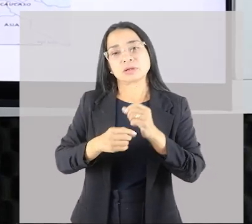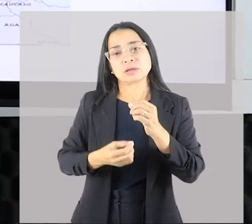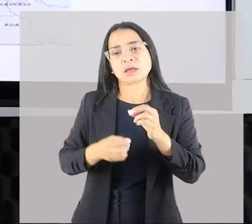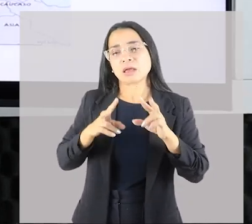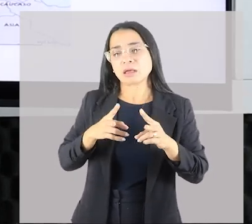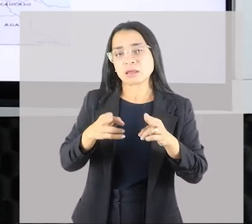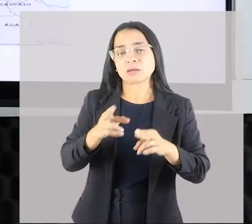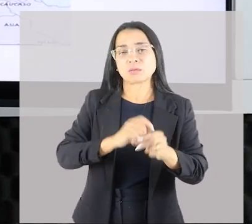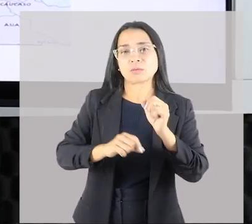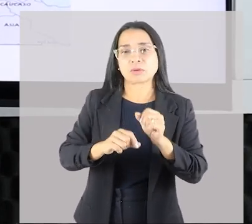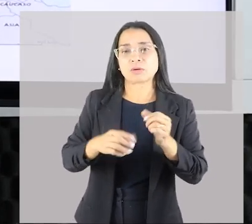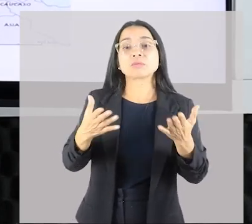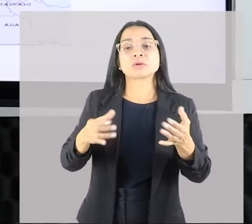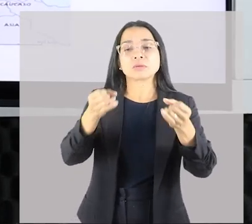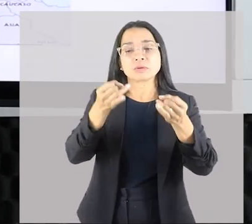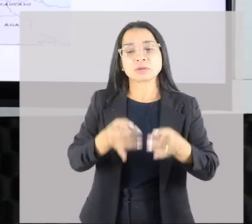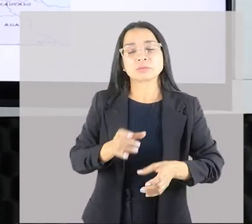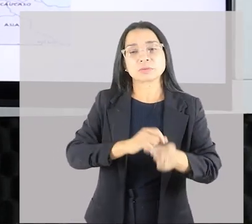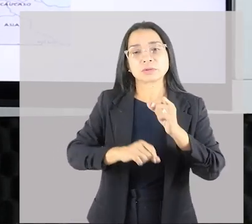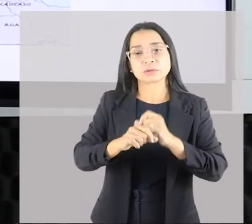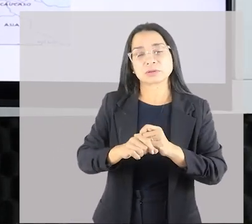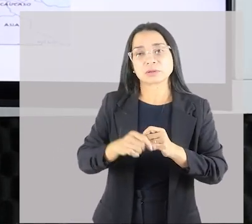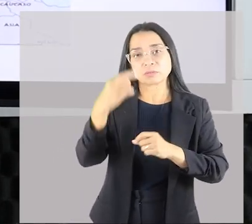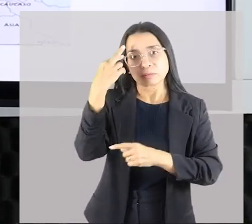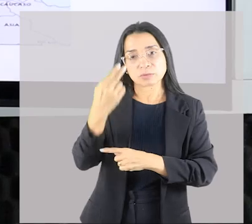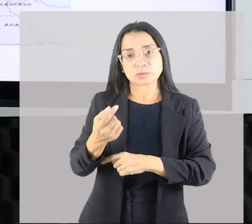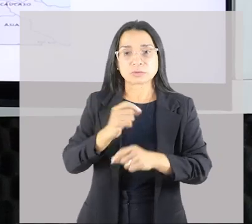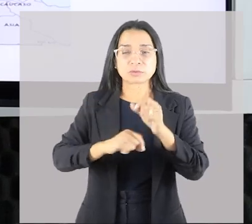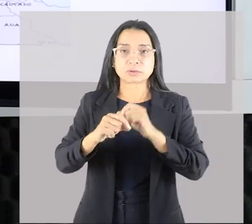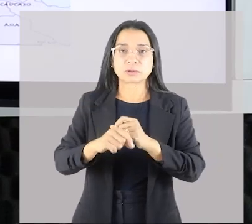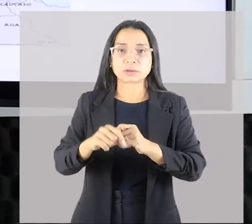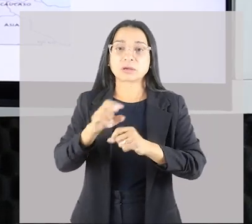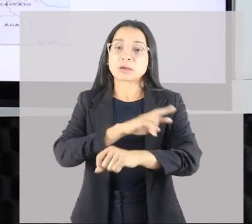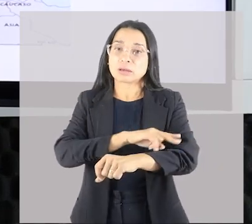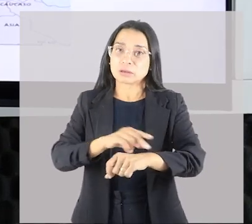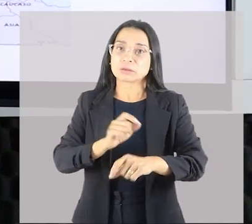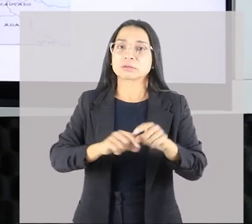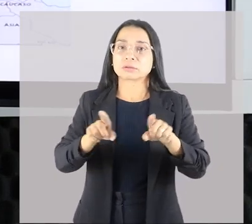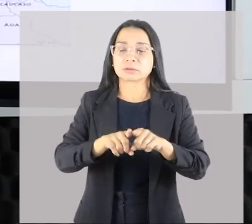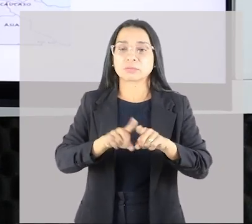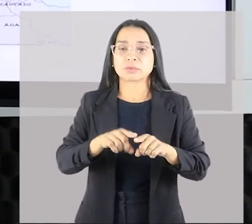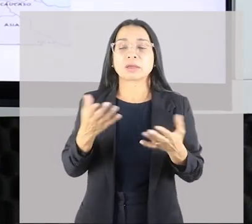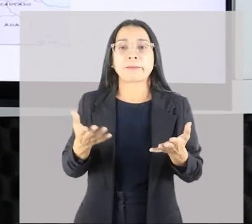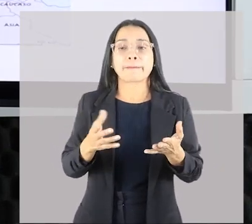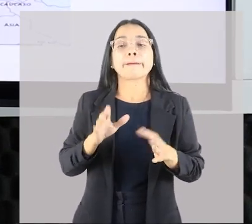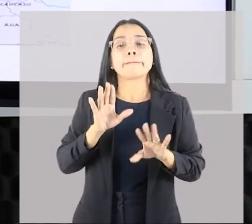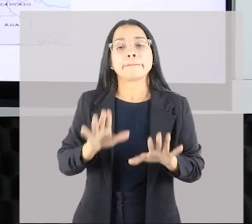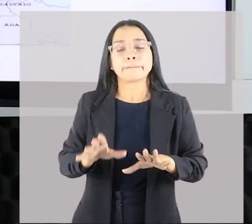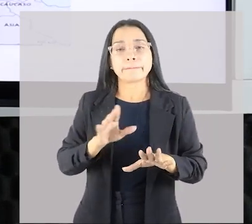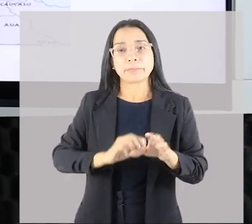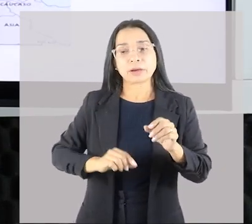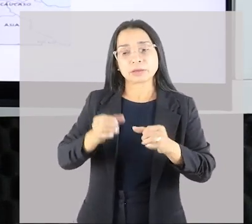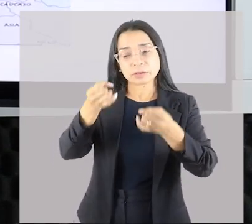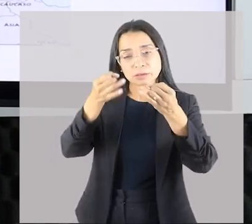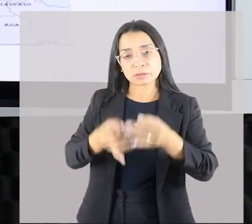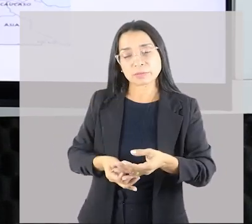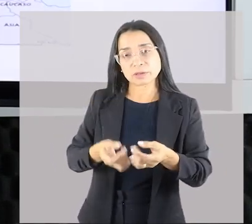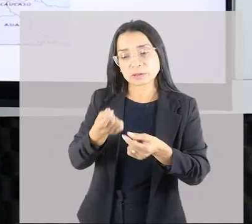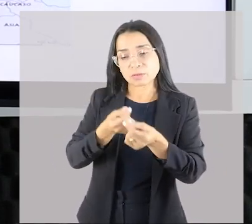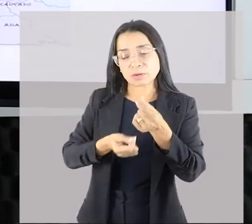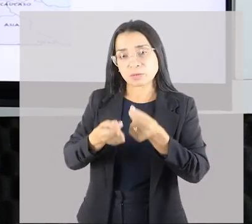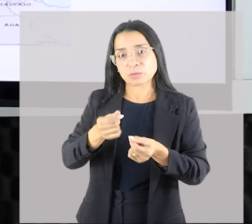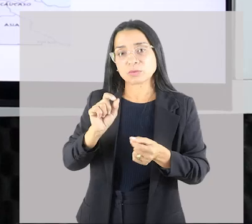histórica, recente, da Guerra Fria, tu tem uma justificativa étnica. Mas a justificativa econômica, geopolítica atual